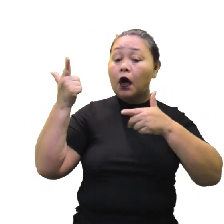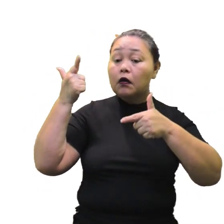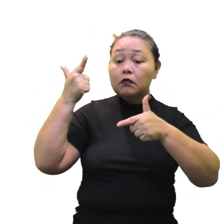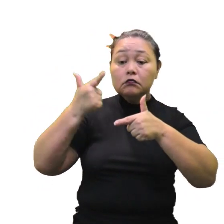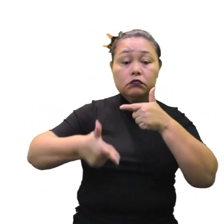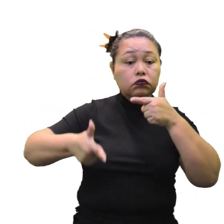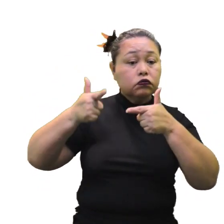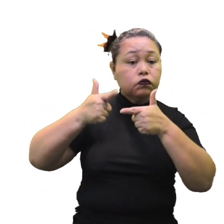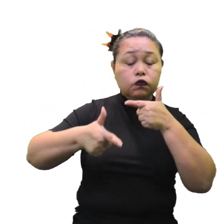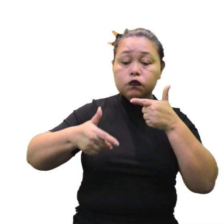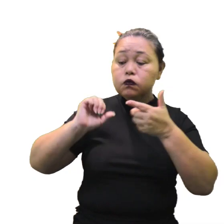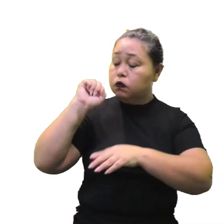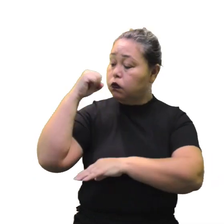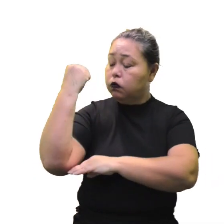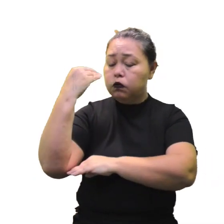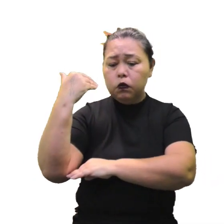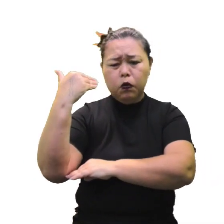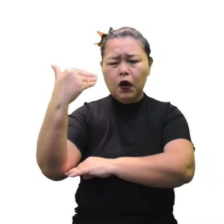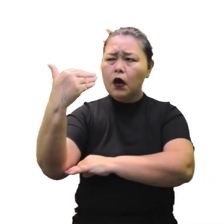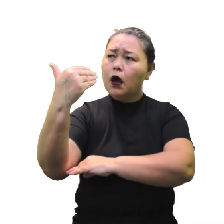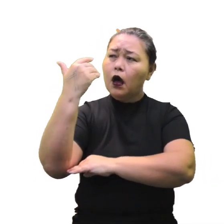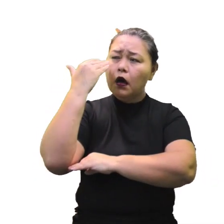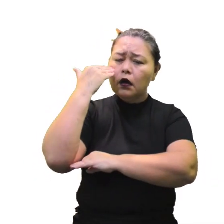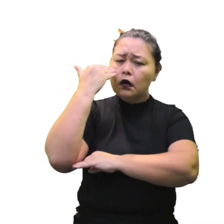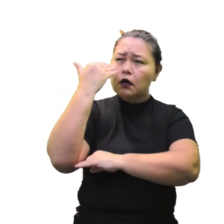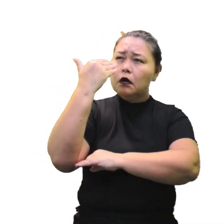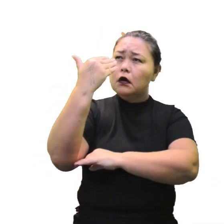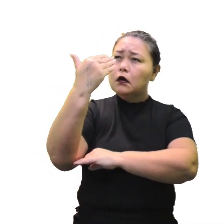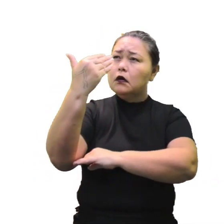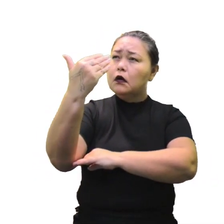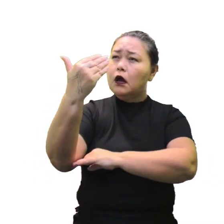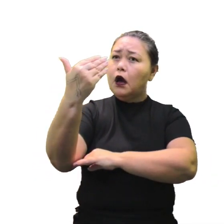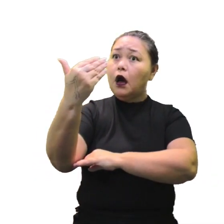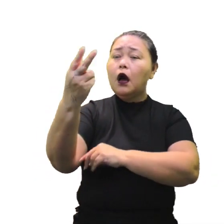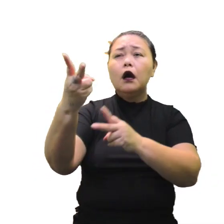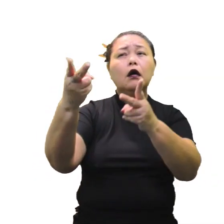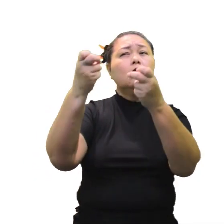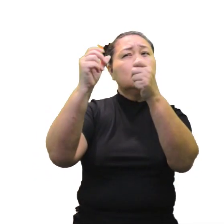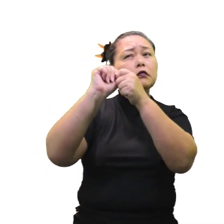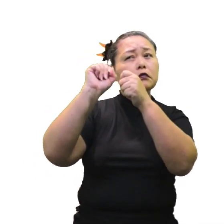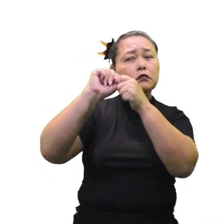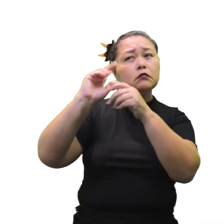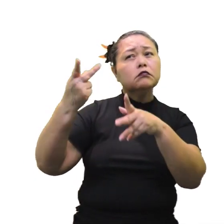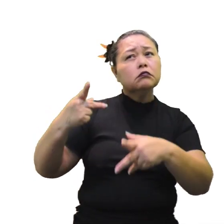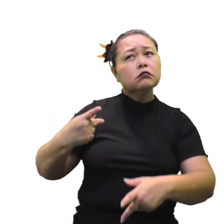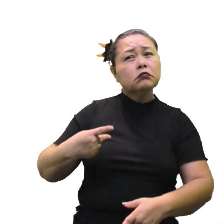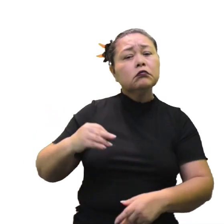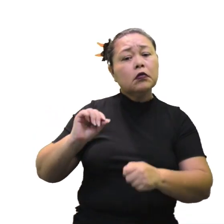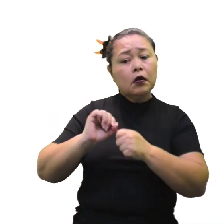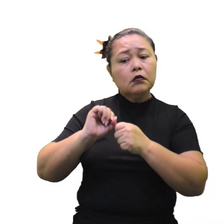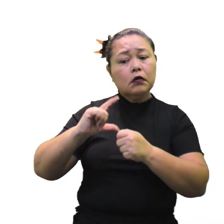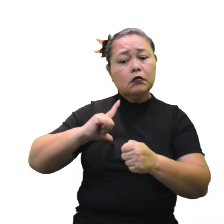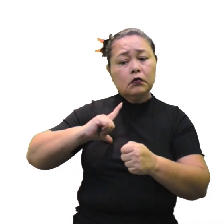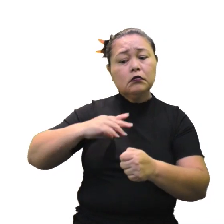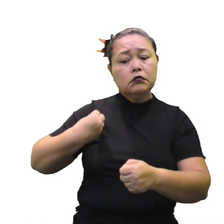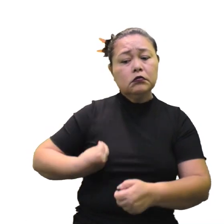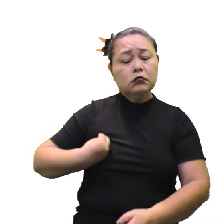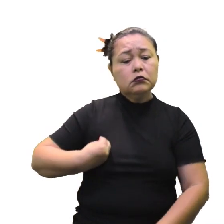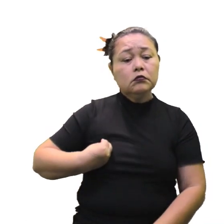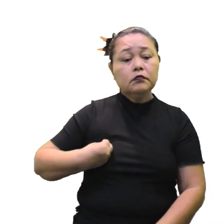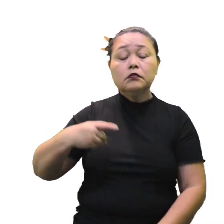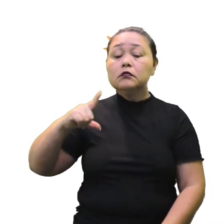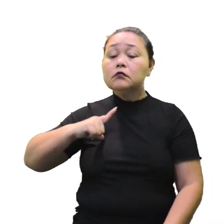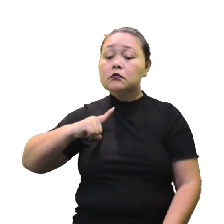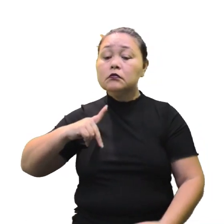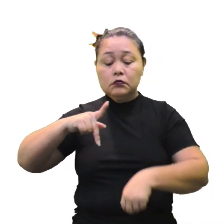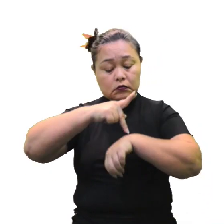crise ambiental estava se armando no horizonte de nossa existência. Os países tiveram que se unir para discutir